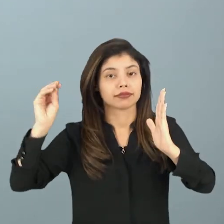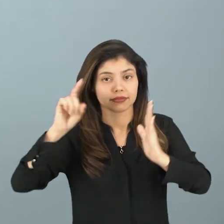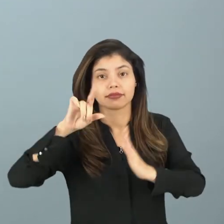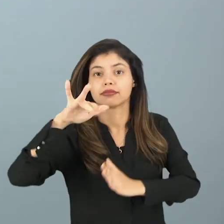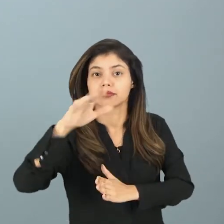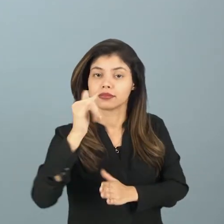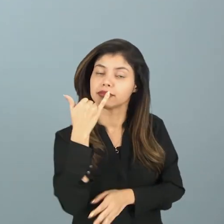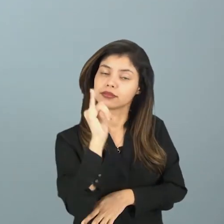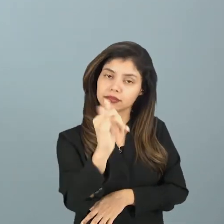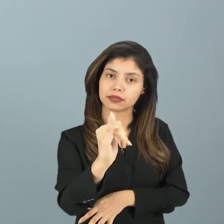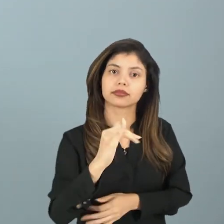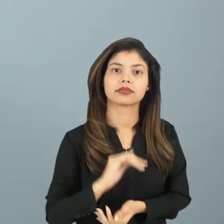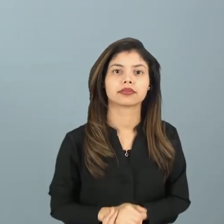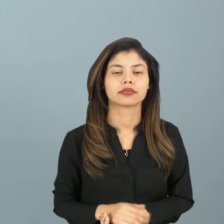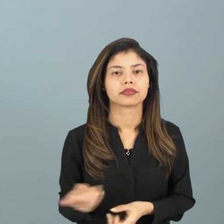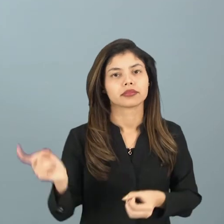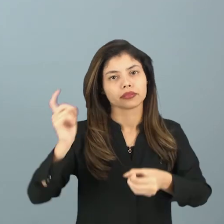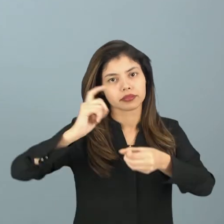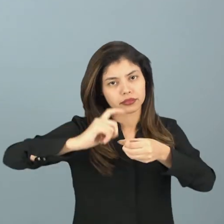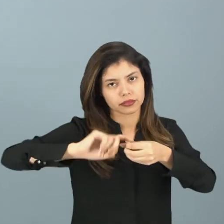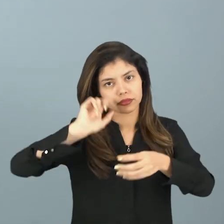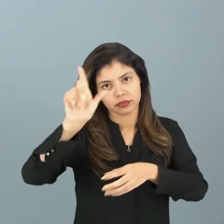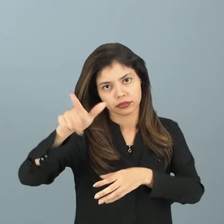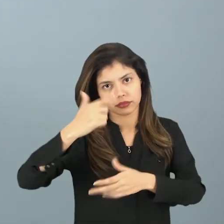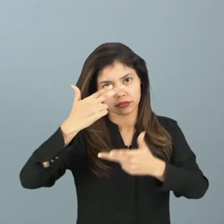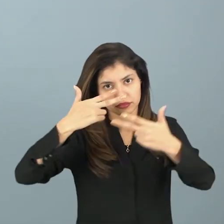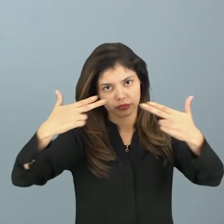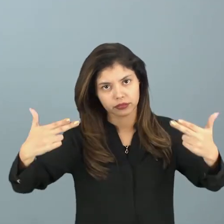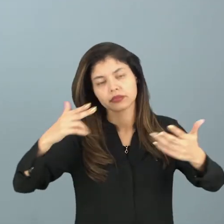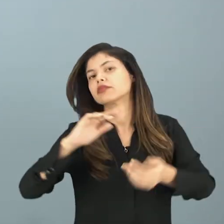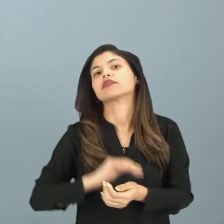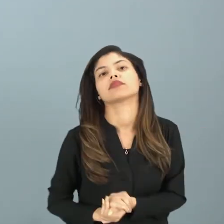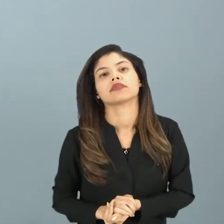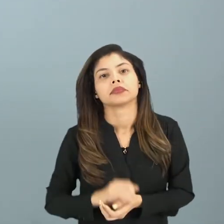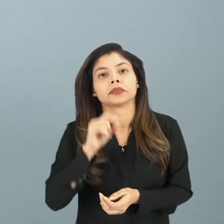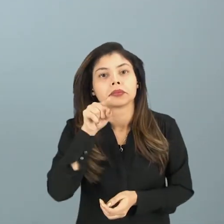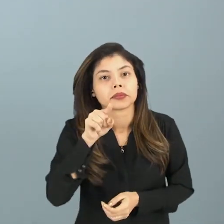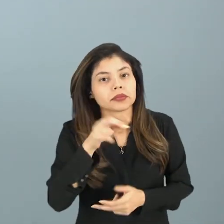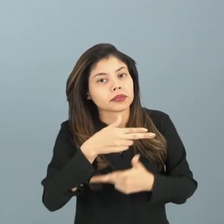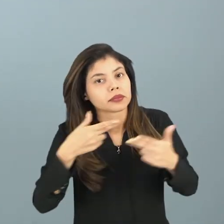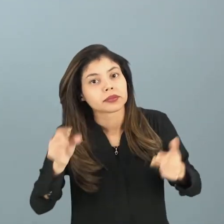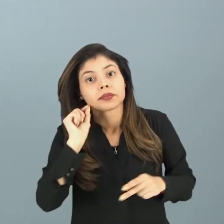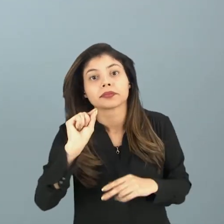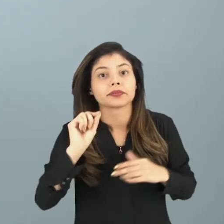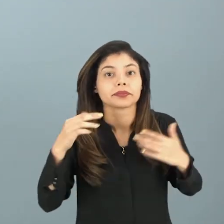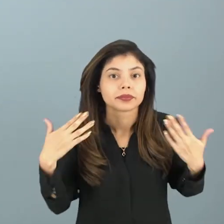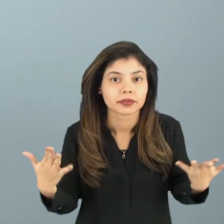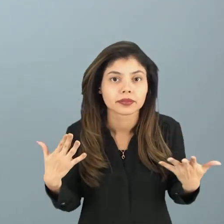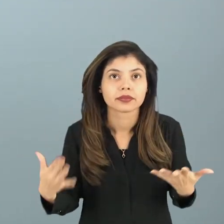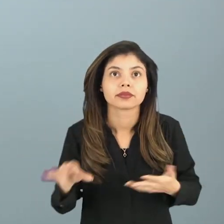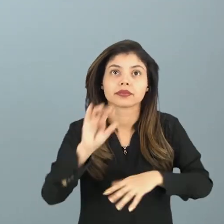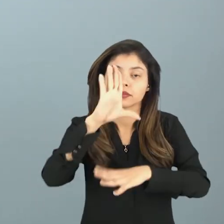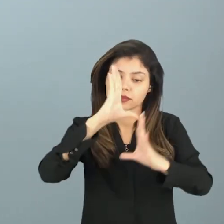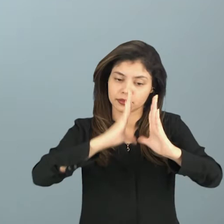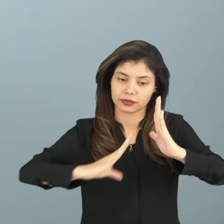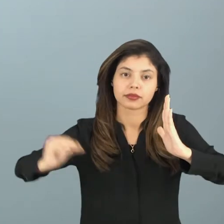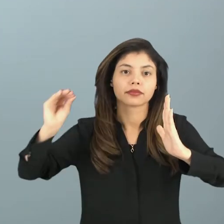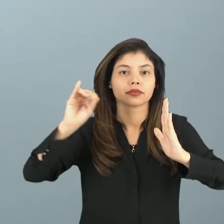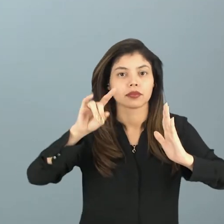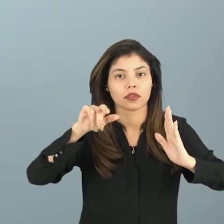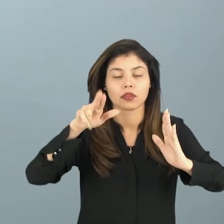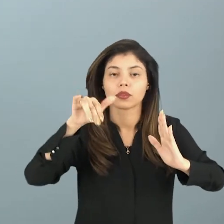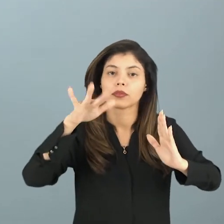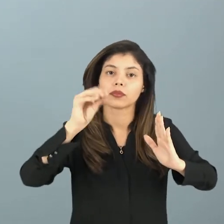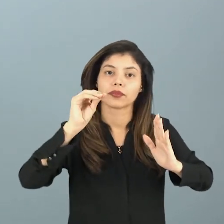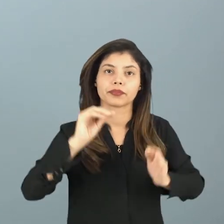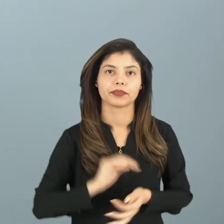a energia que vem de outro objeto. E esse objeto nada mais é do que um objeto luminoso,